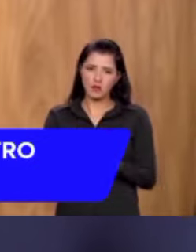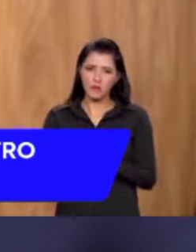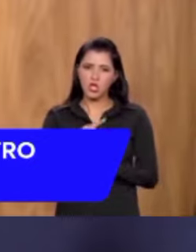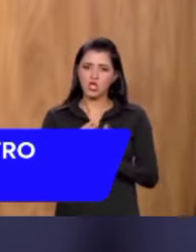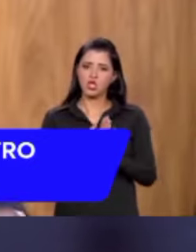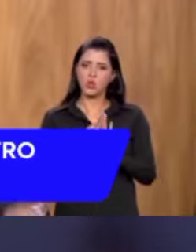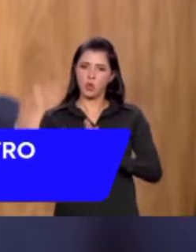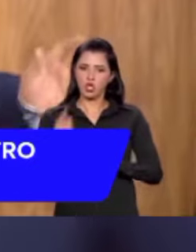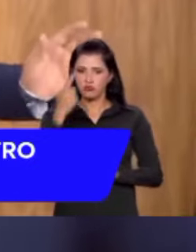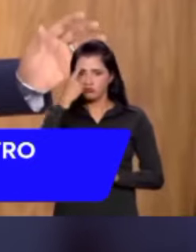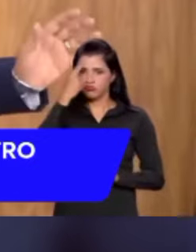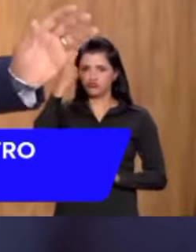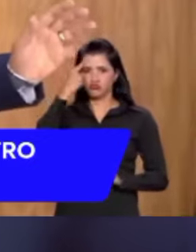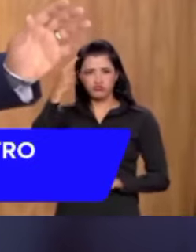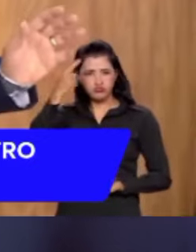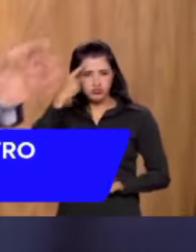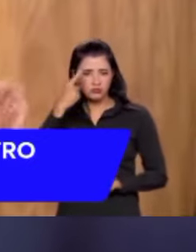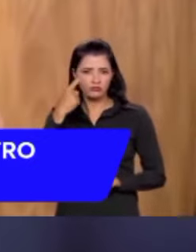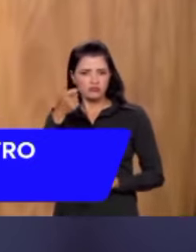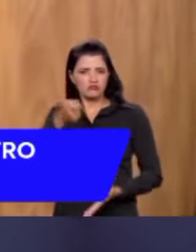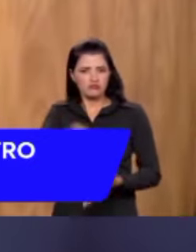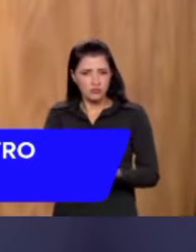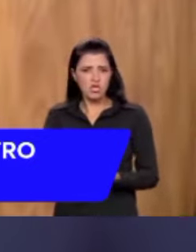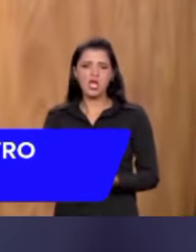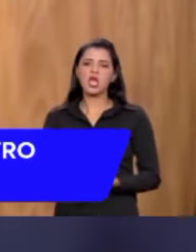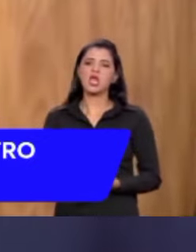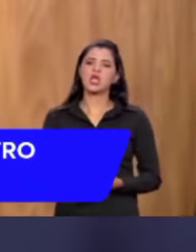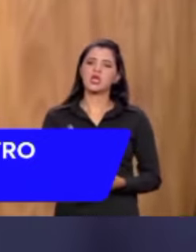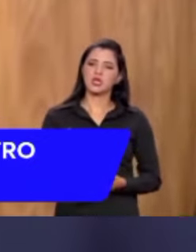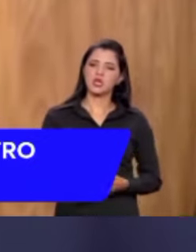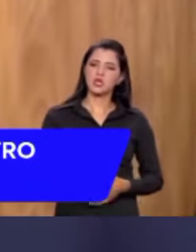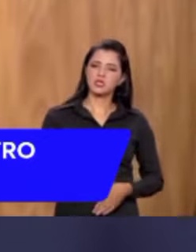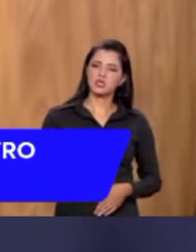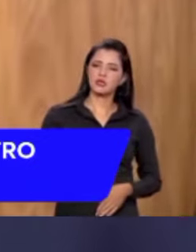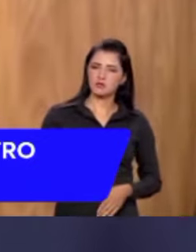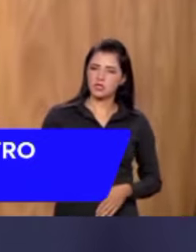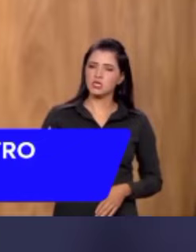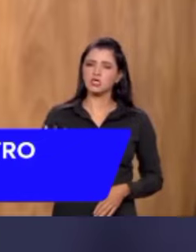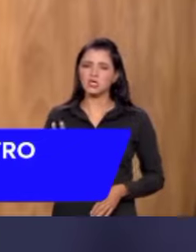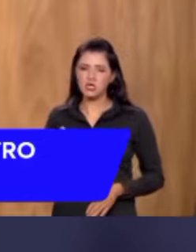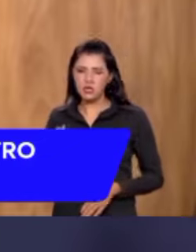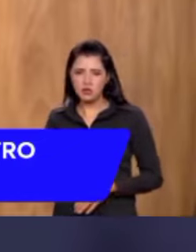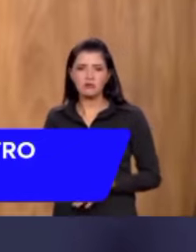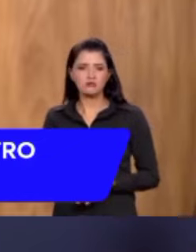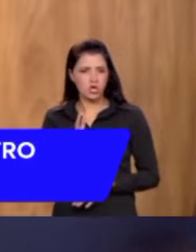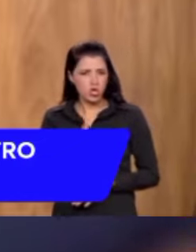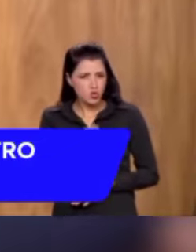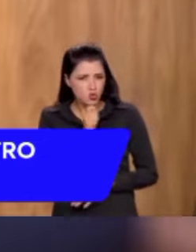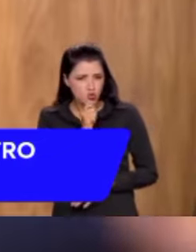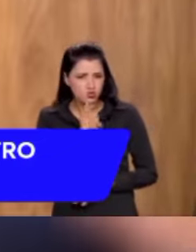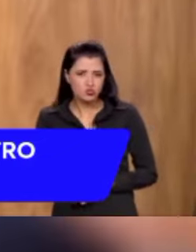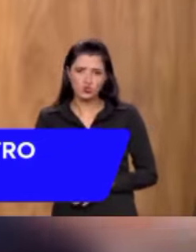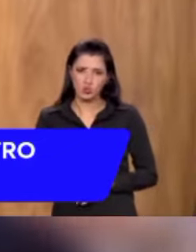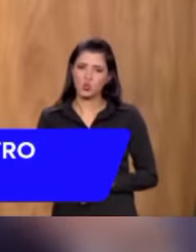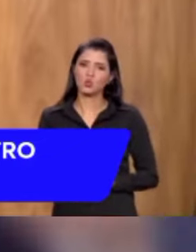modelo ideológico extremista e ainda está sendo aplicado. E de